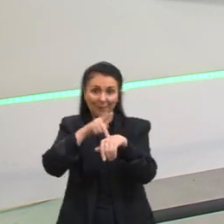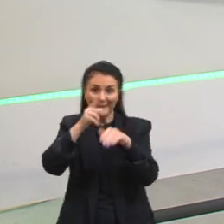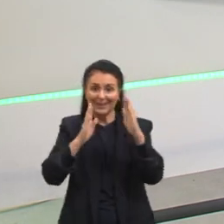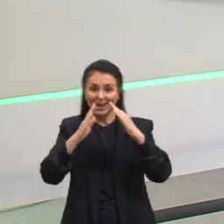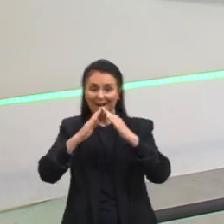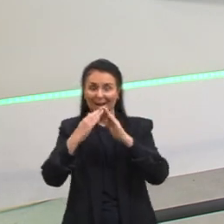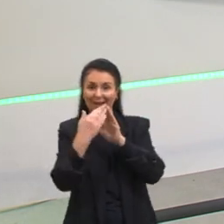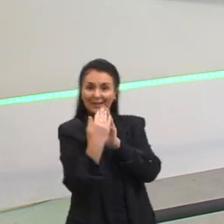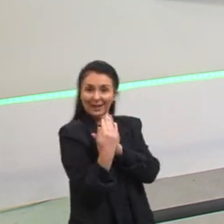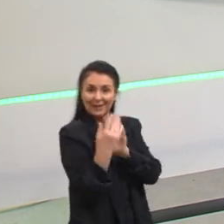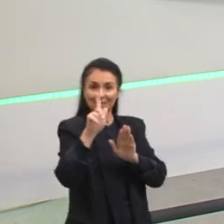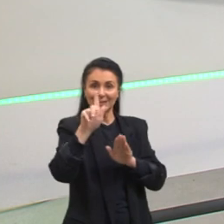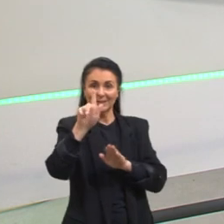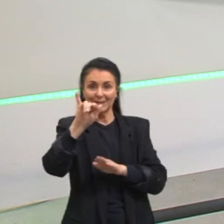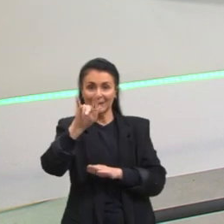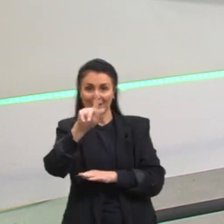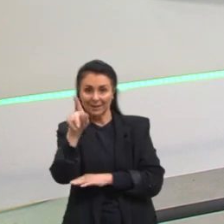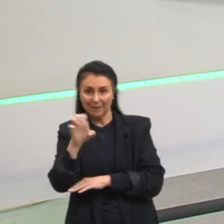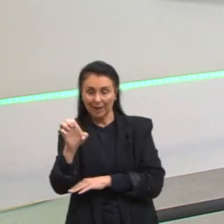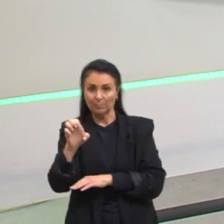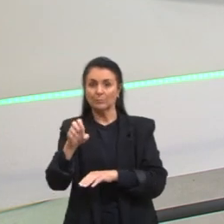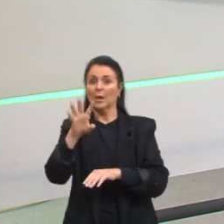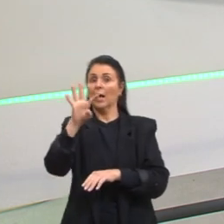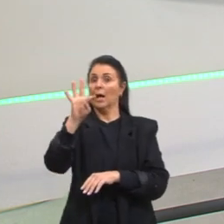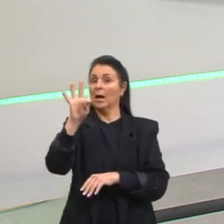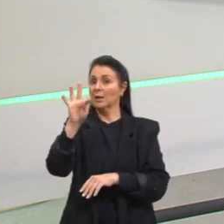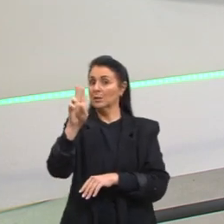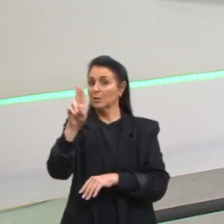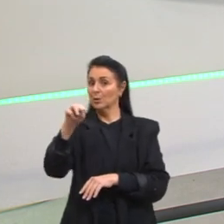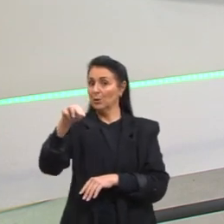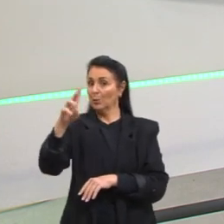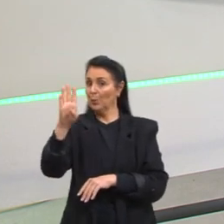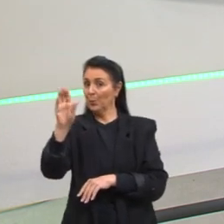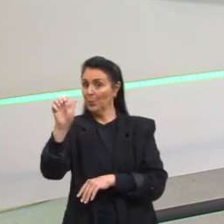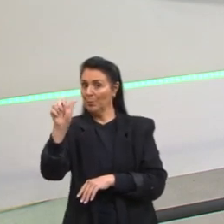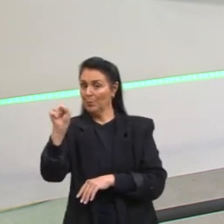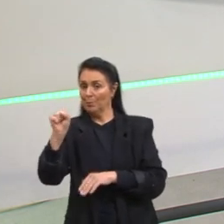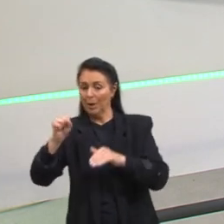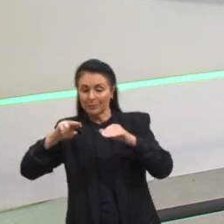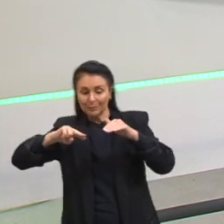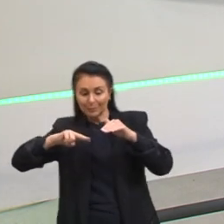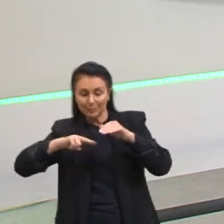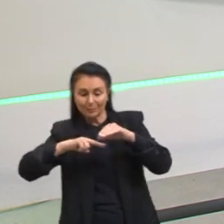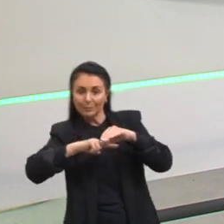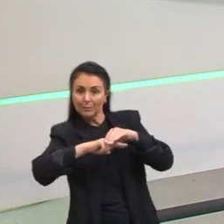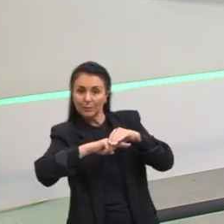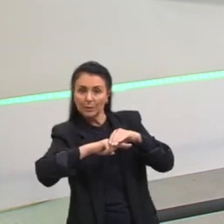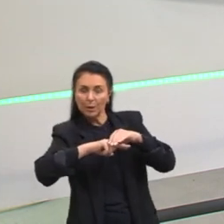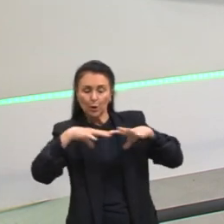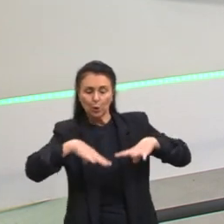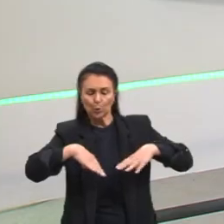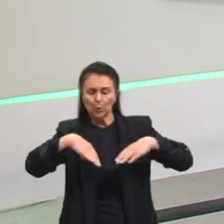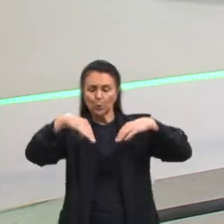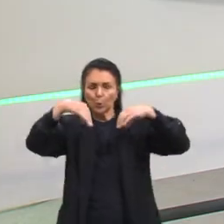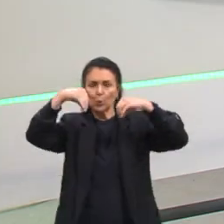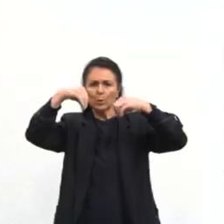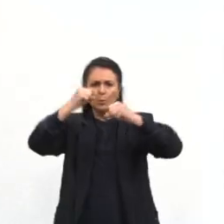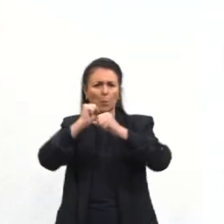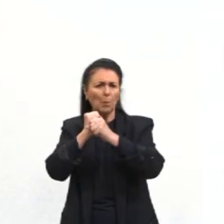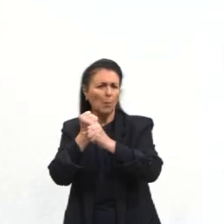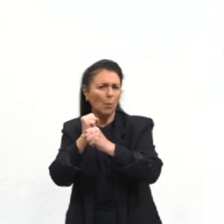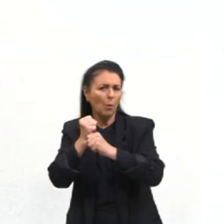ar.as tumbas as tumbas do Vale dos Reis e os numerosos templos construídos ao longo